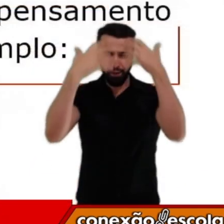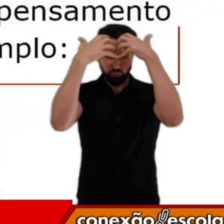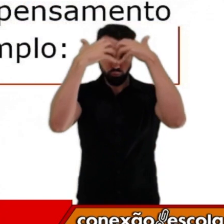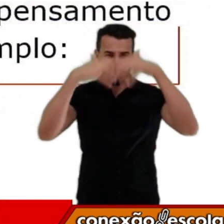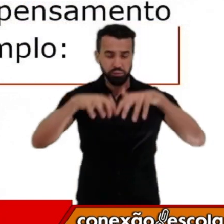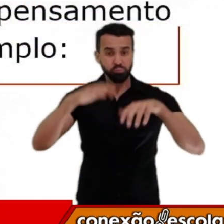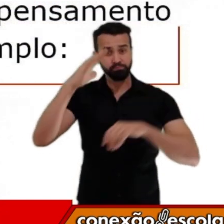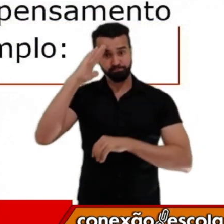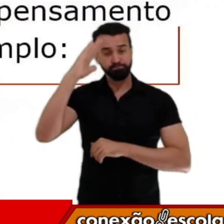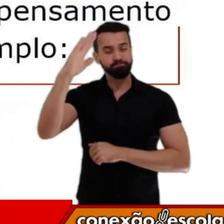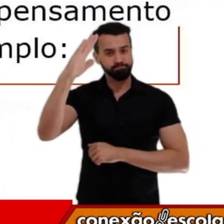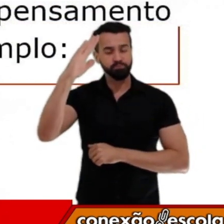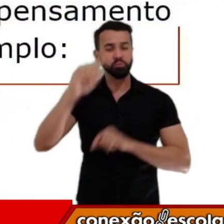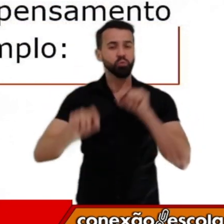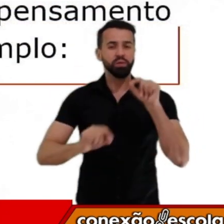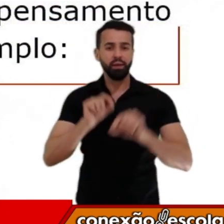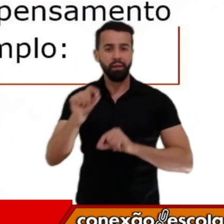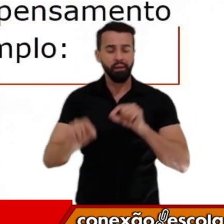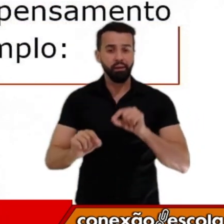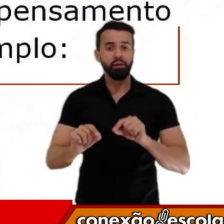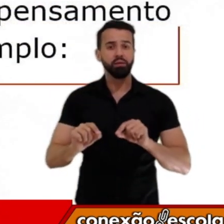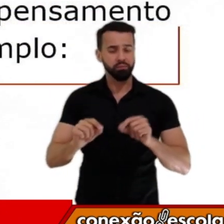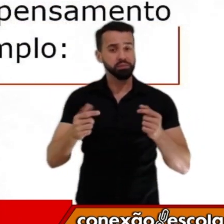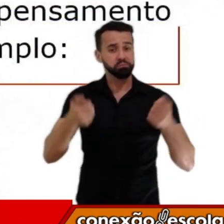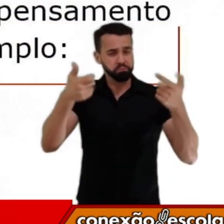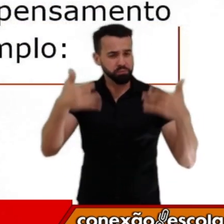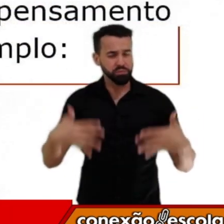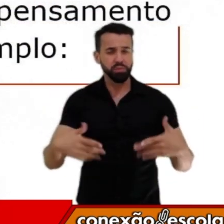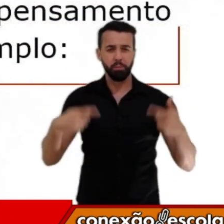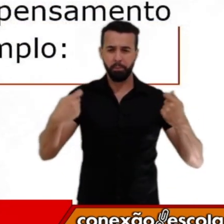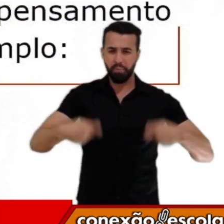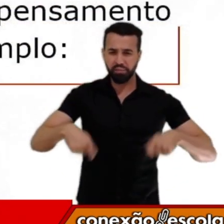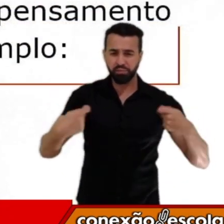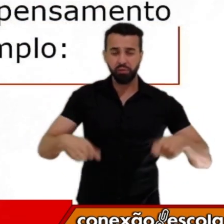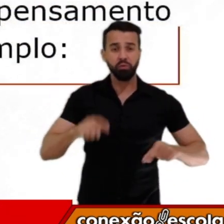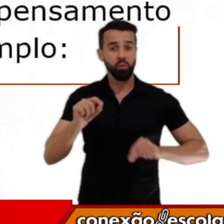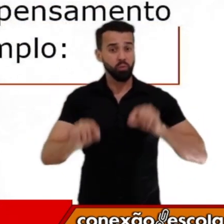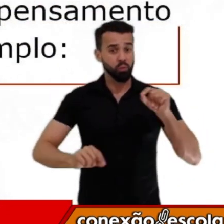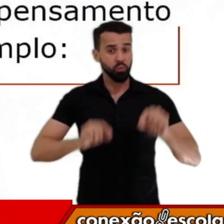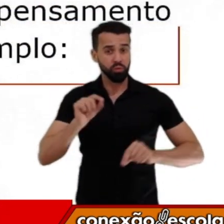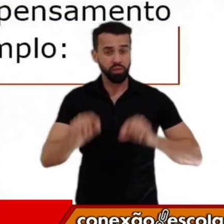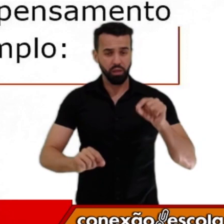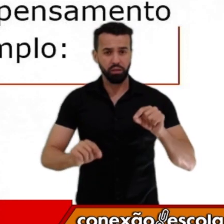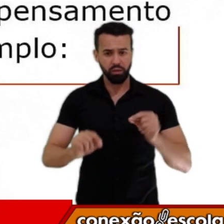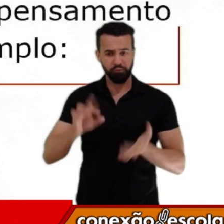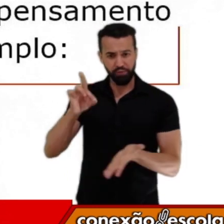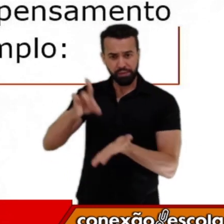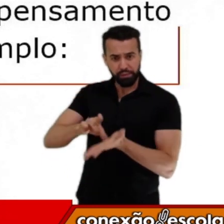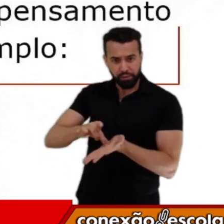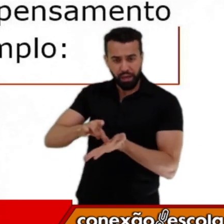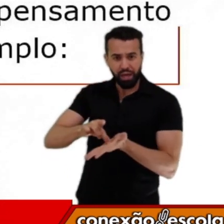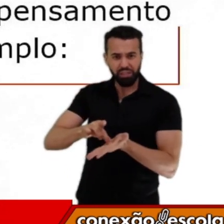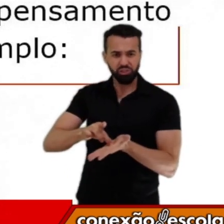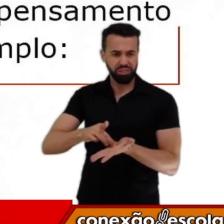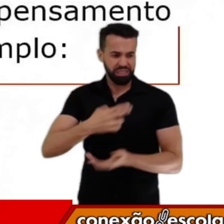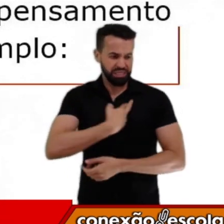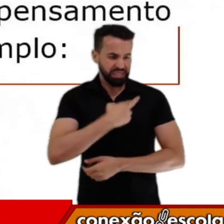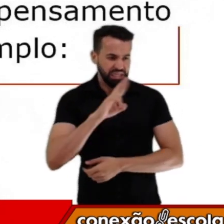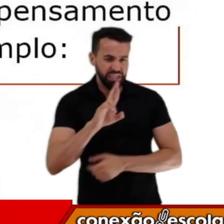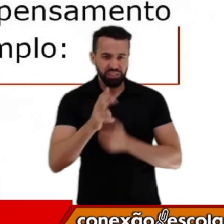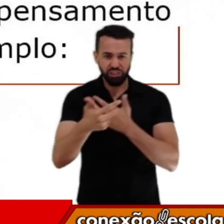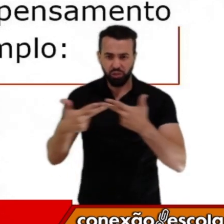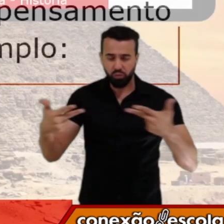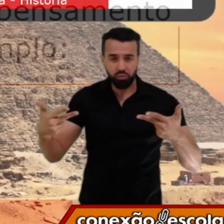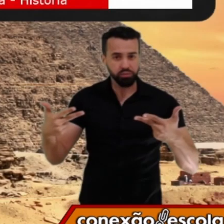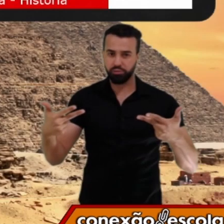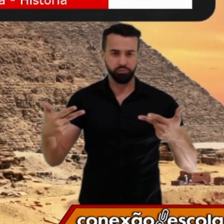que nós precisávamos deixar de lado o que é a verdade revelada trazida pela igreja ou pelas